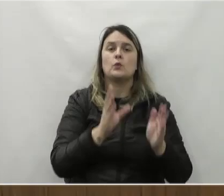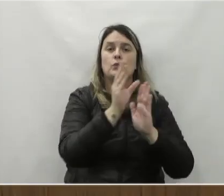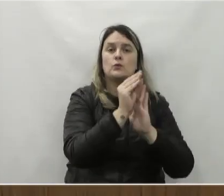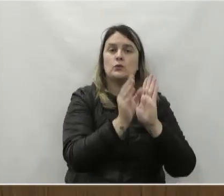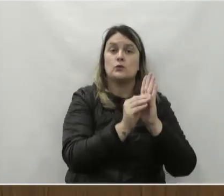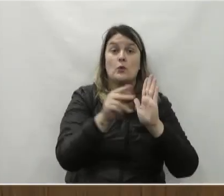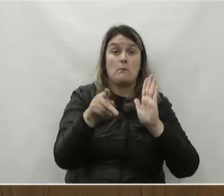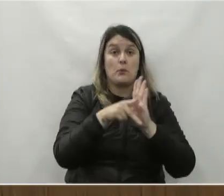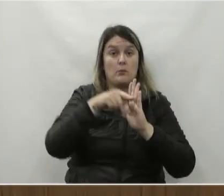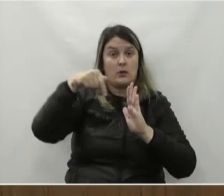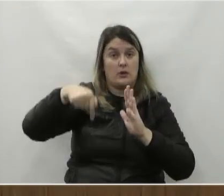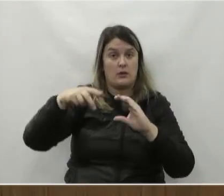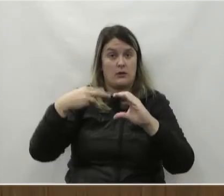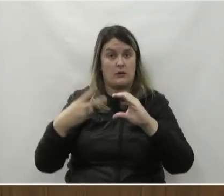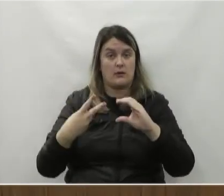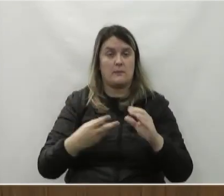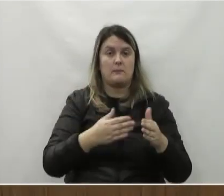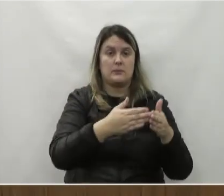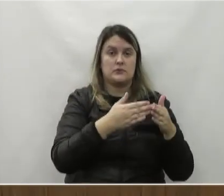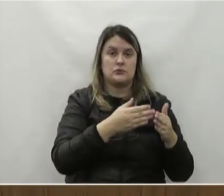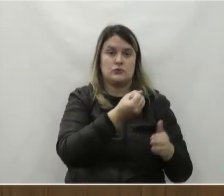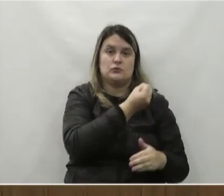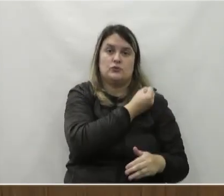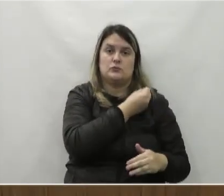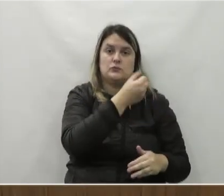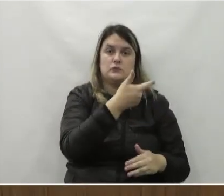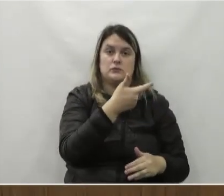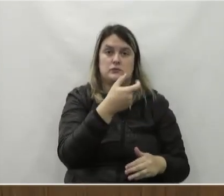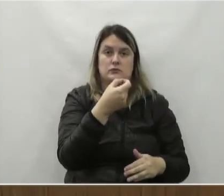Matéria do Legislativo. Indicações. Indicação número